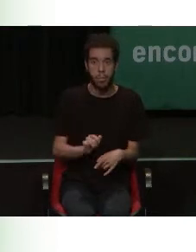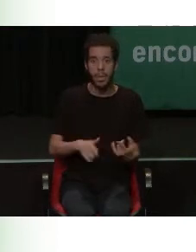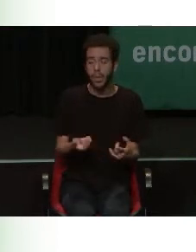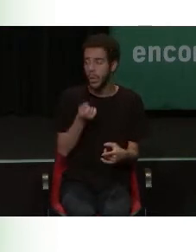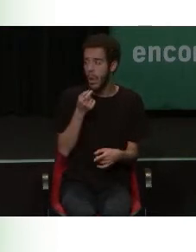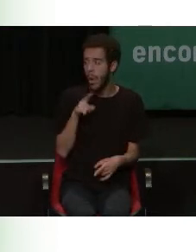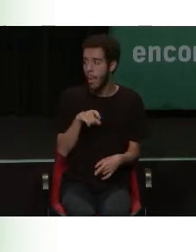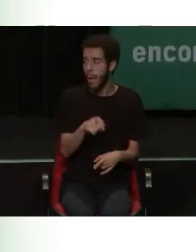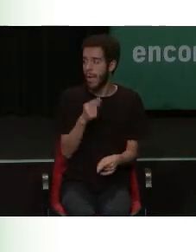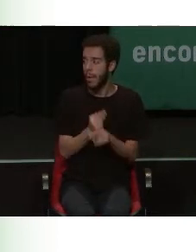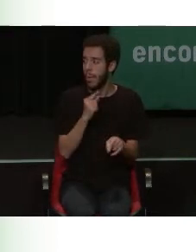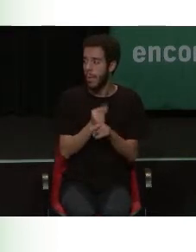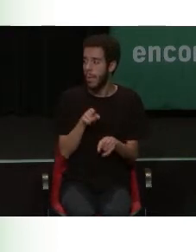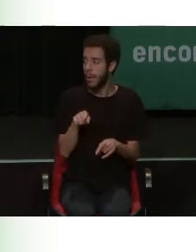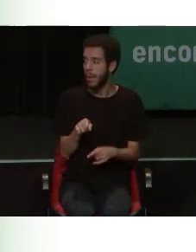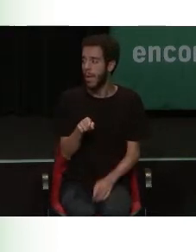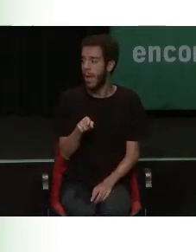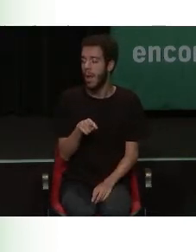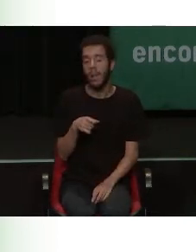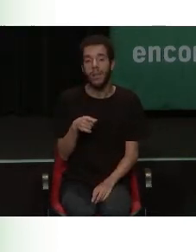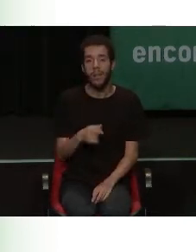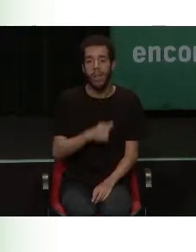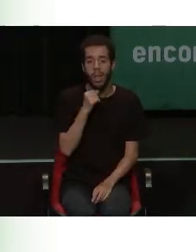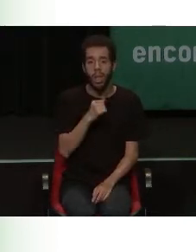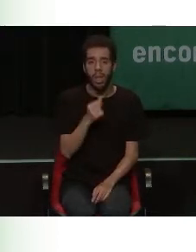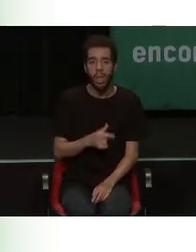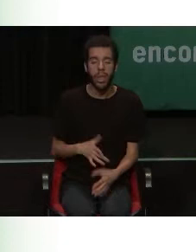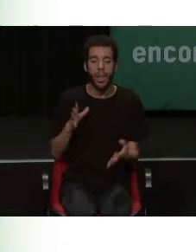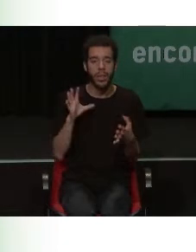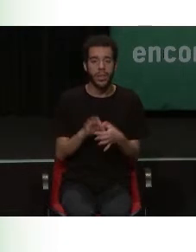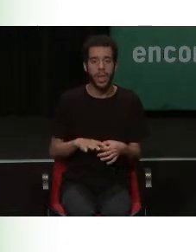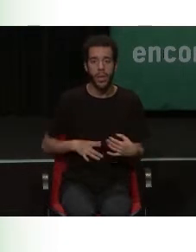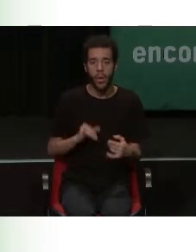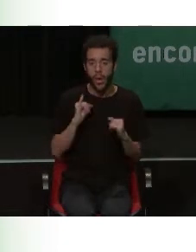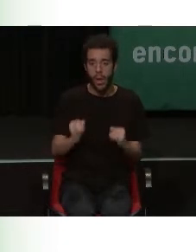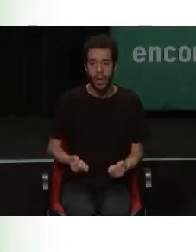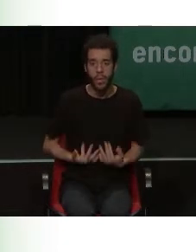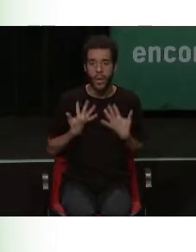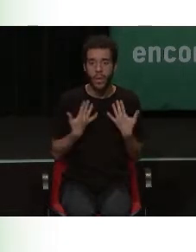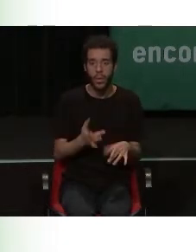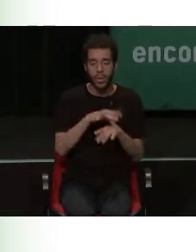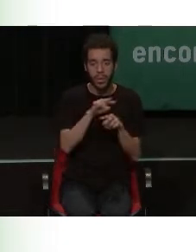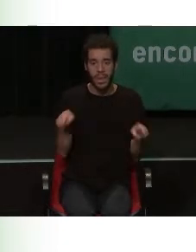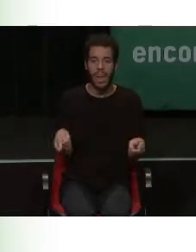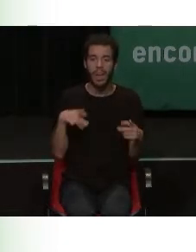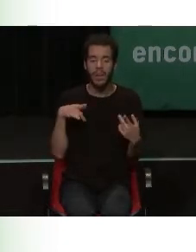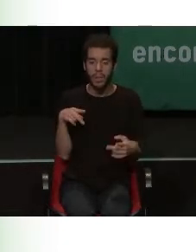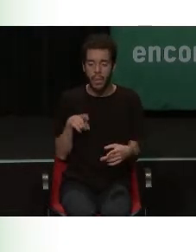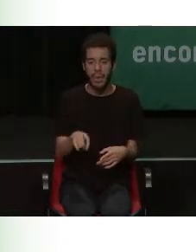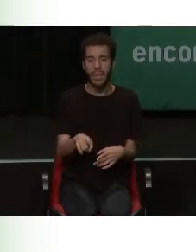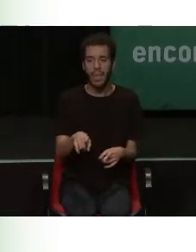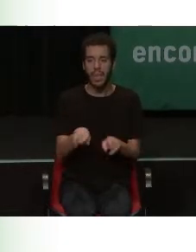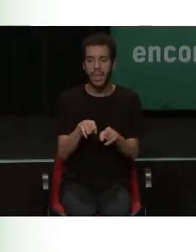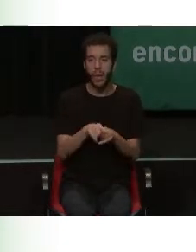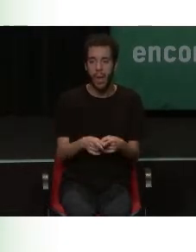muitas vezes, mais do que seria esperado, no tratamento de infecções nosocomiais hospitalares por bactérias resistentes